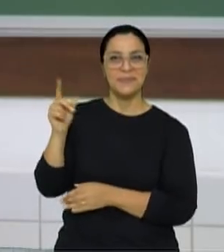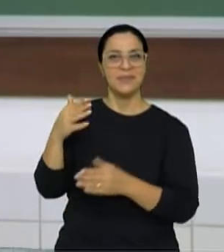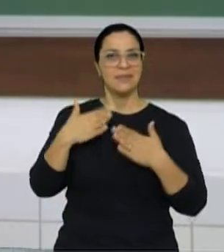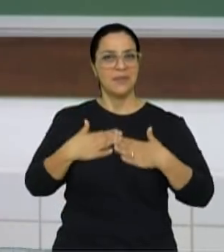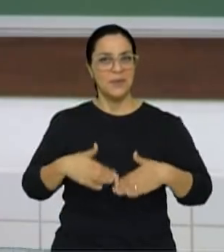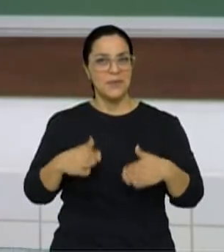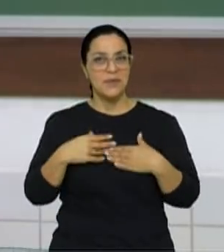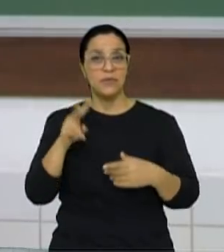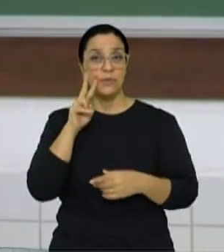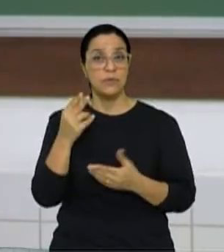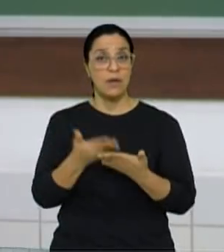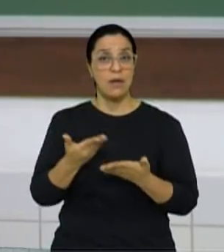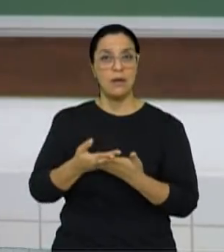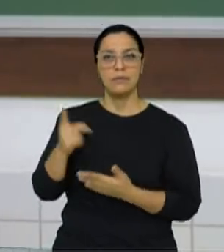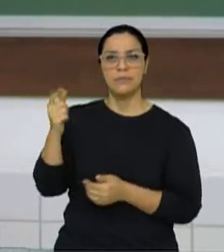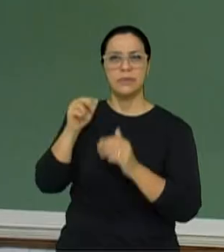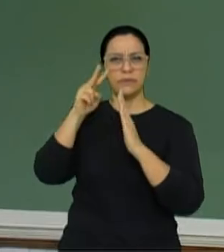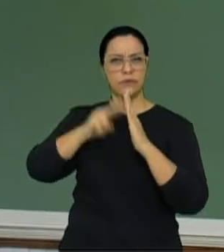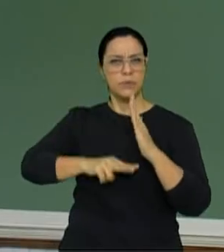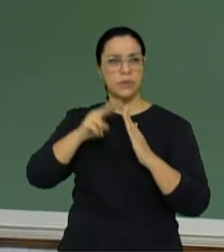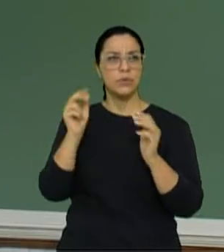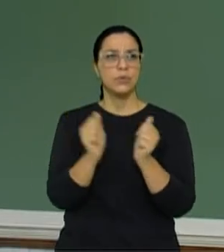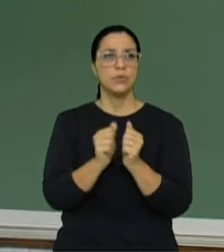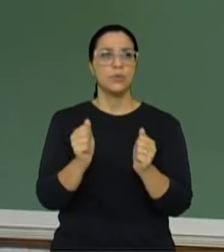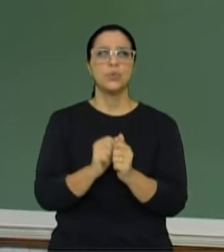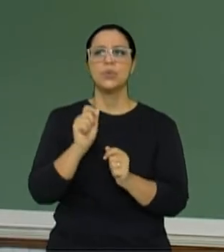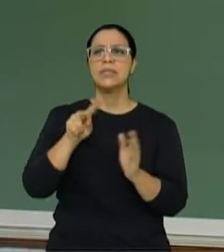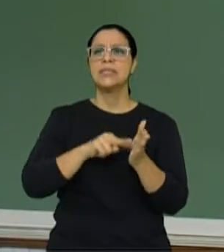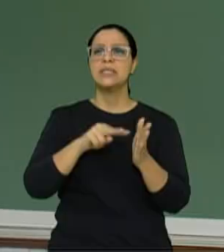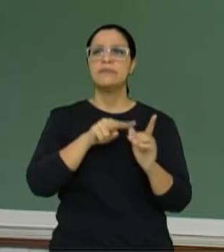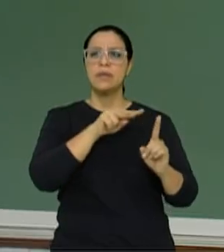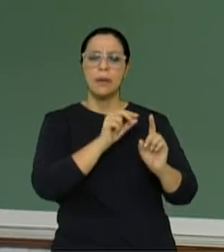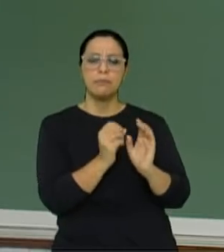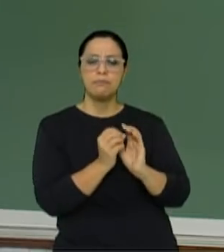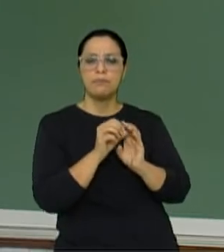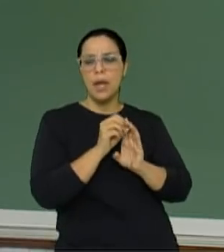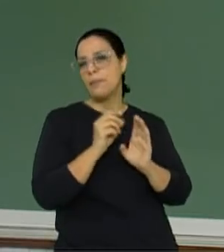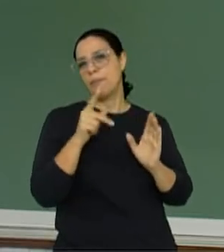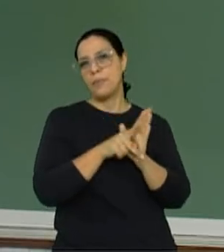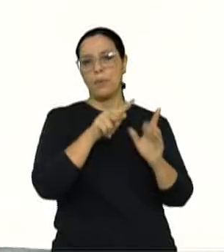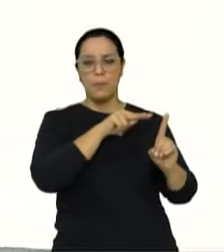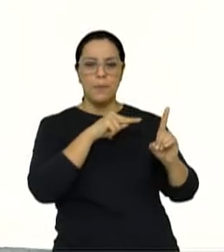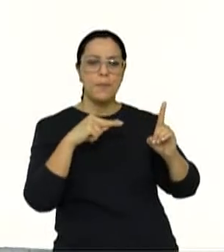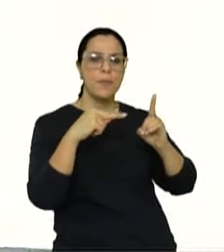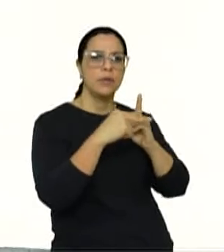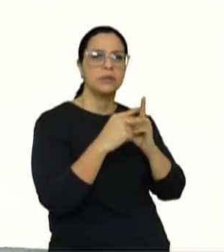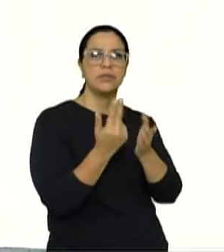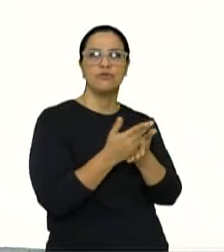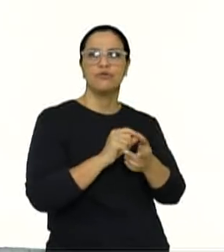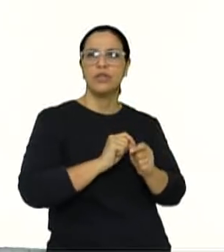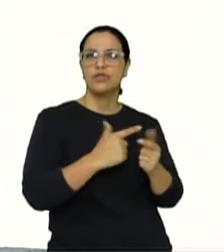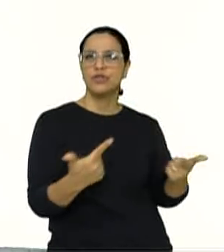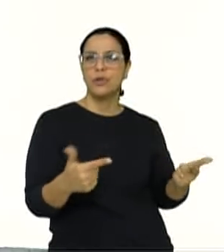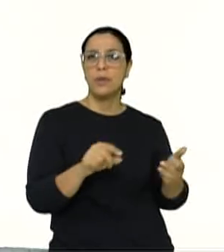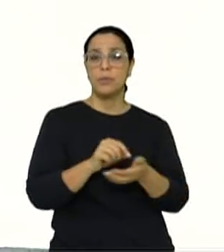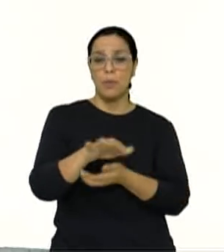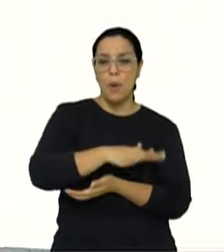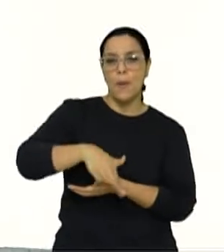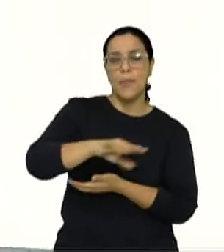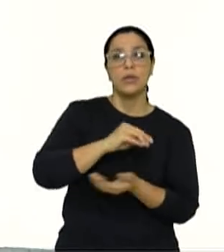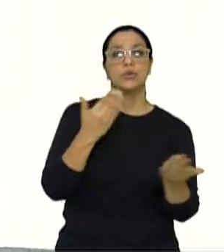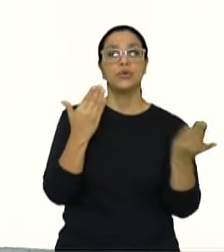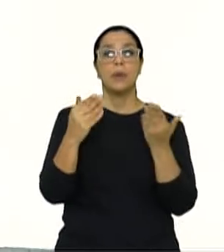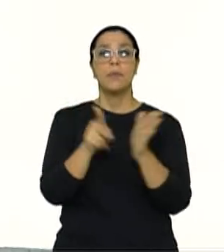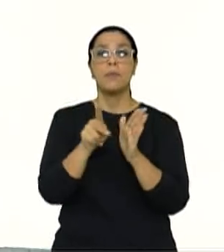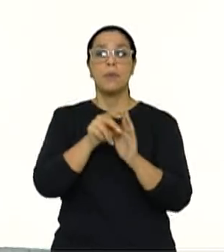Tranquilo? Vamos para a aula. Acompanhe aqui na leitura. O que é a projeção ortogonal? A projeção ortogonal das figuras geométricas sobre um plano pode ser